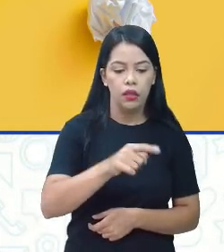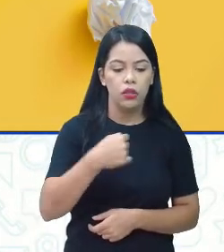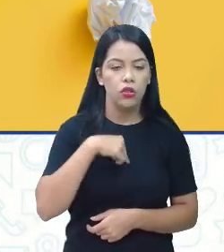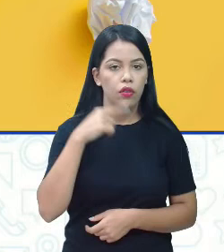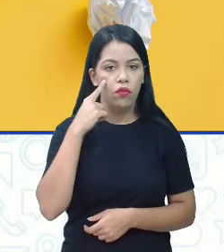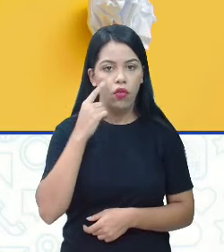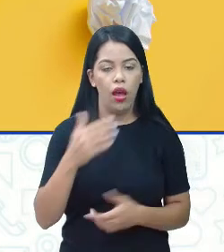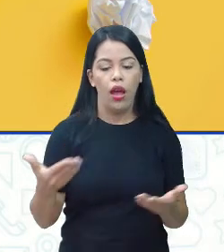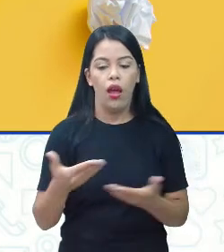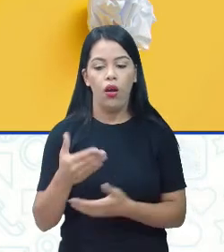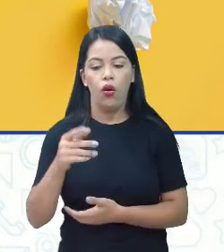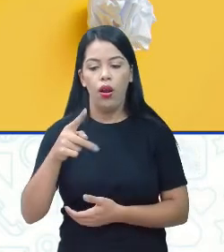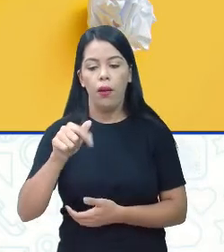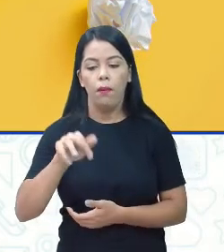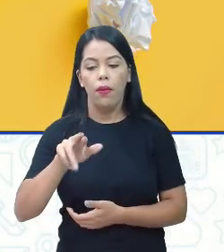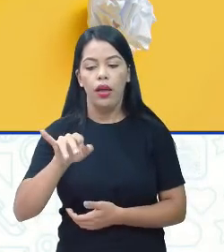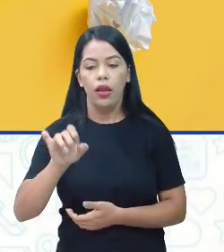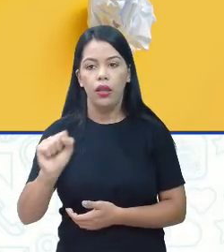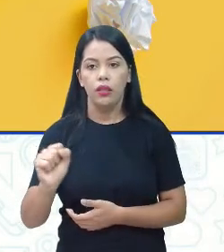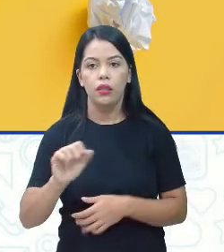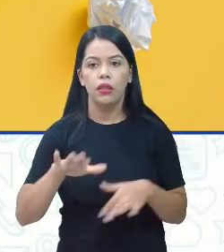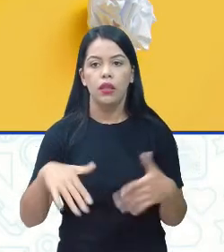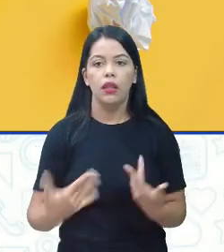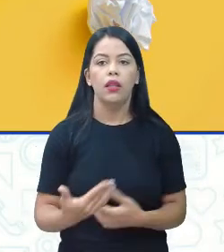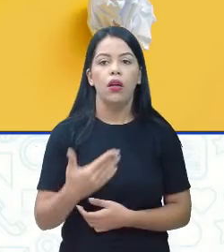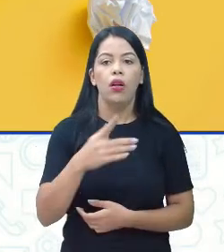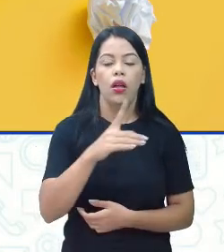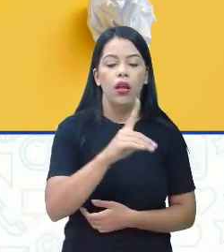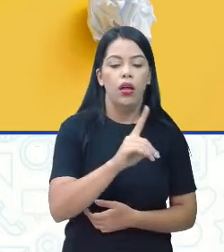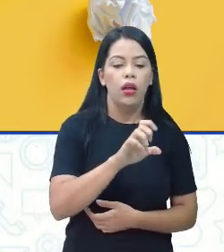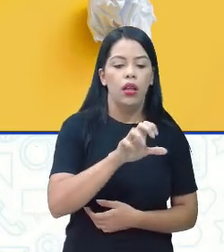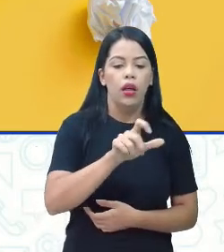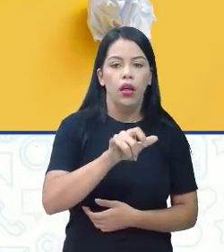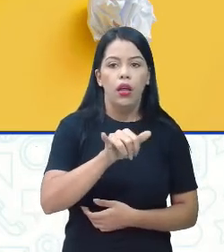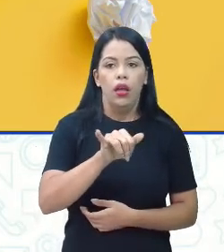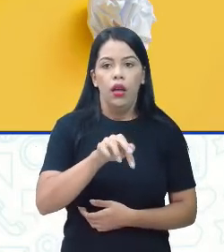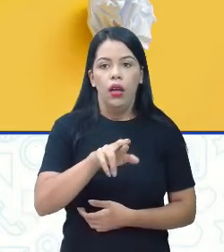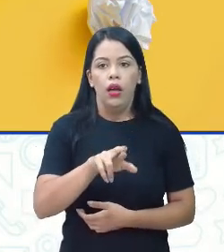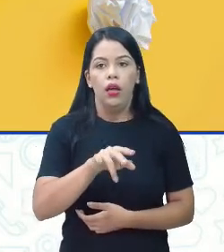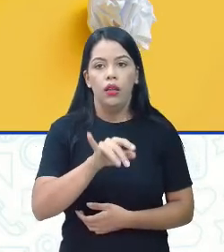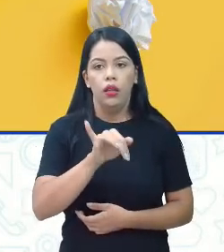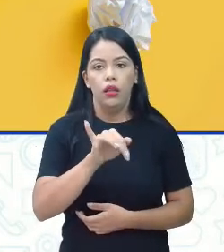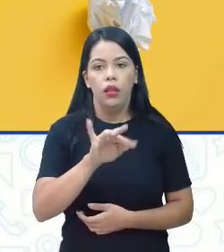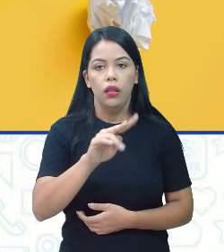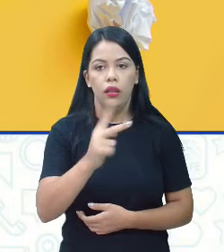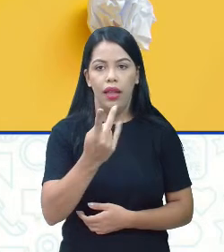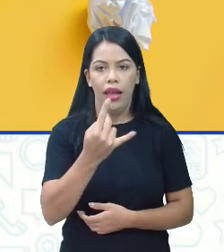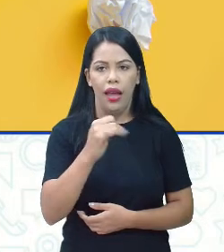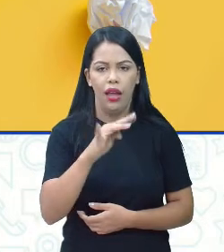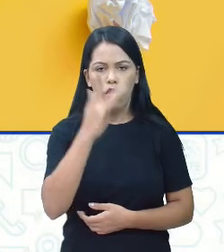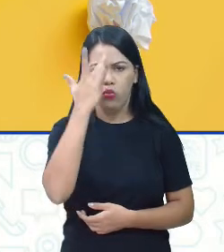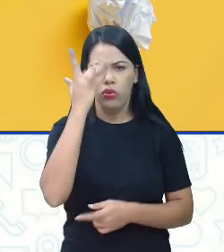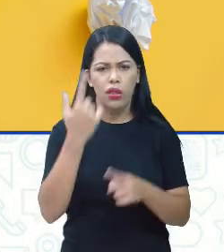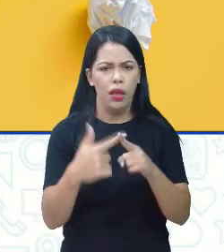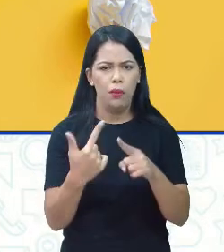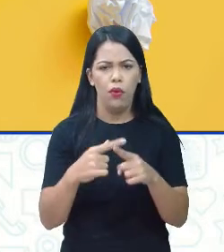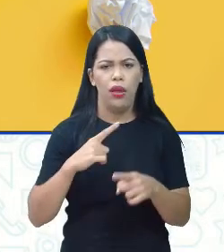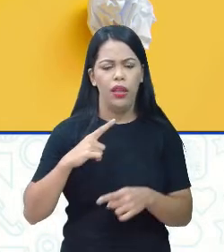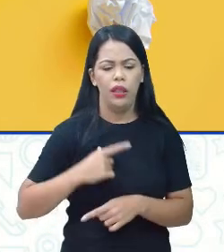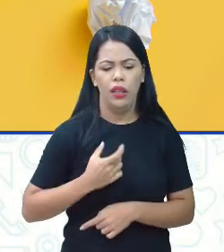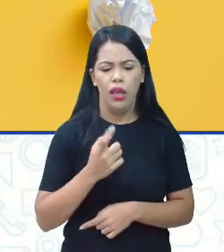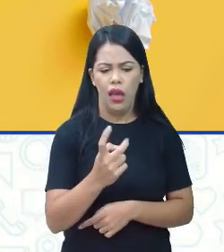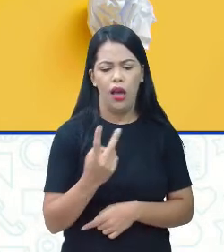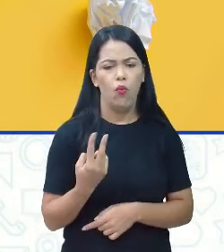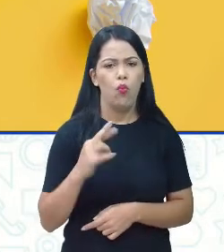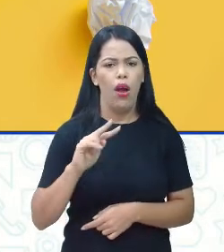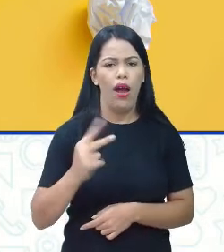S. Decair com H, e hoje a gente não usa mais esse H, eu nem sei porque que tinha esse H. Quase com I, não com